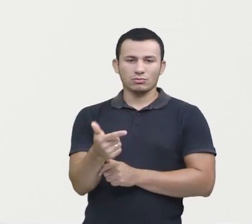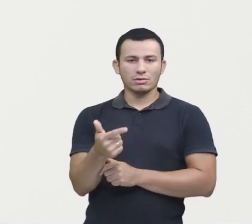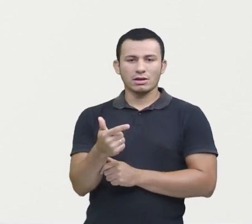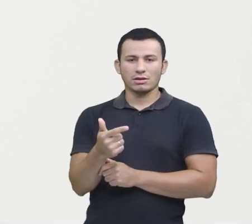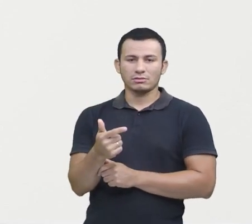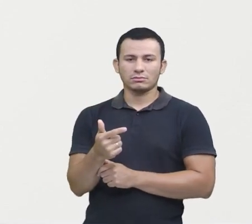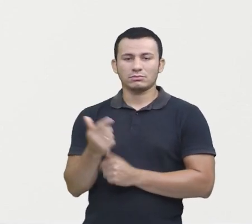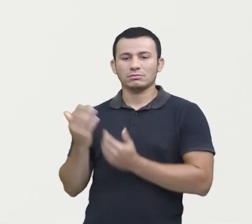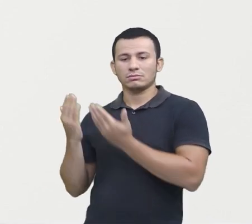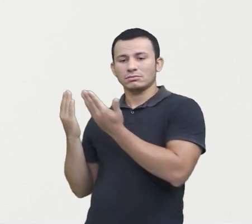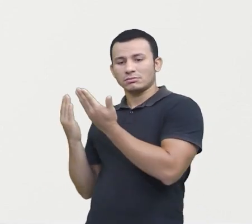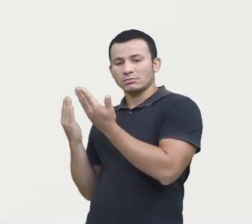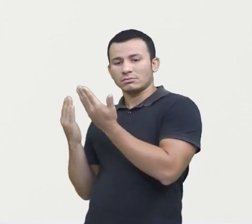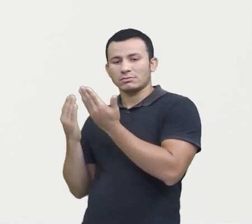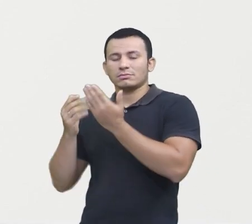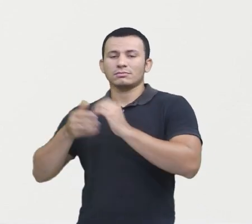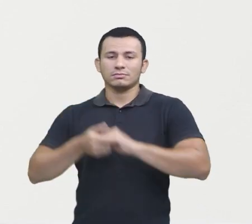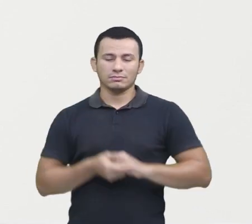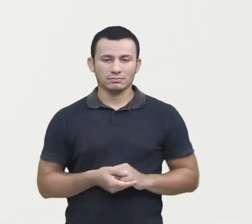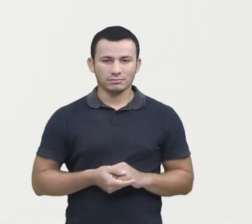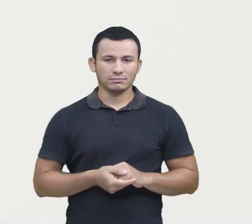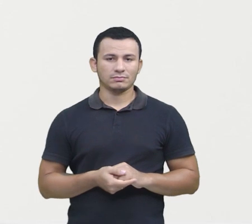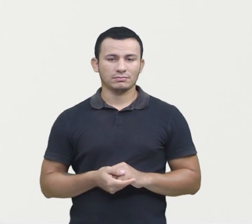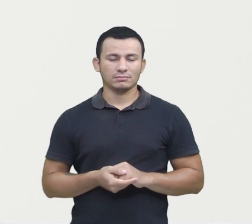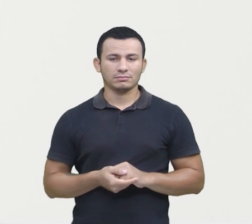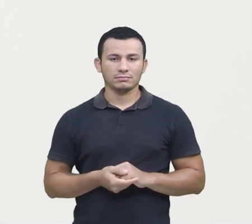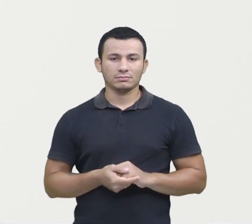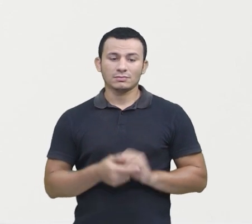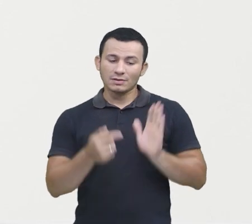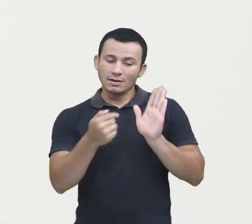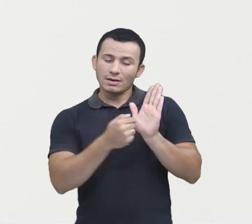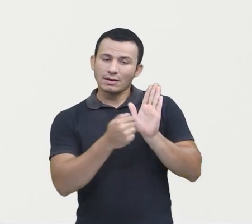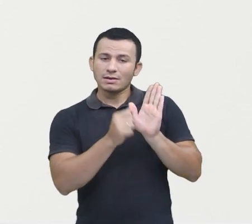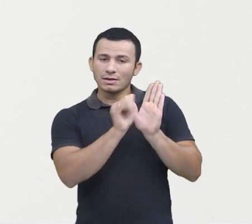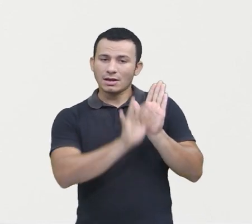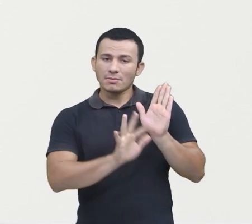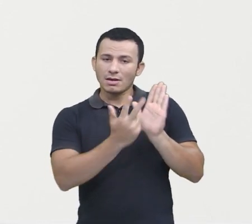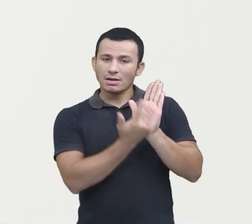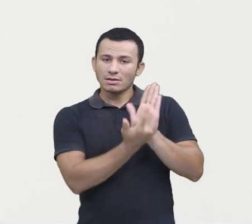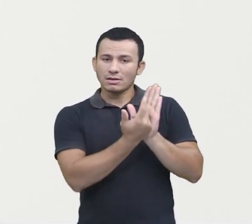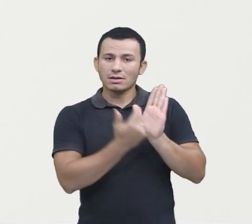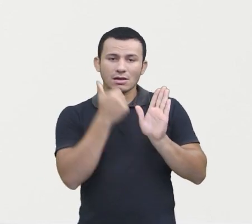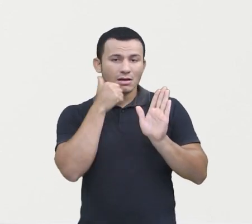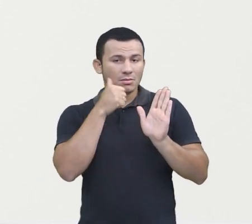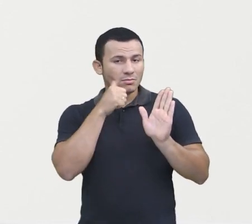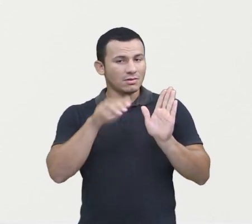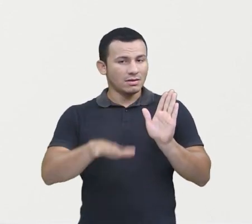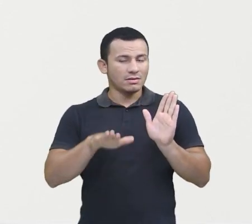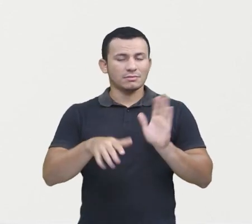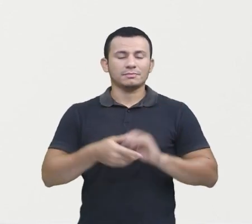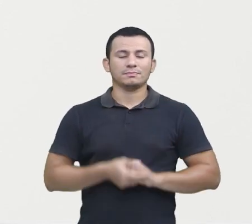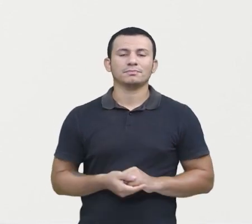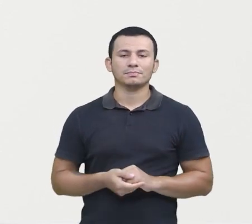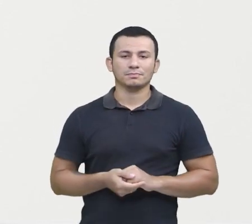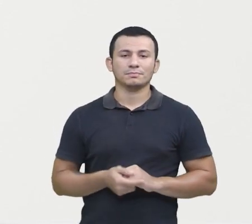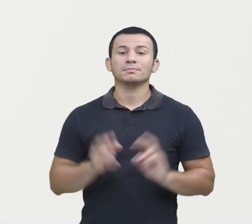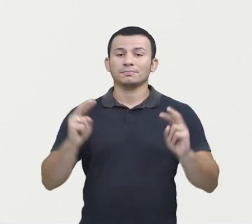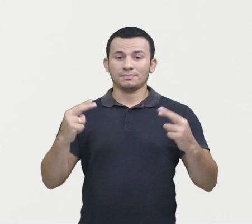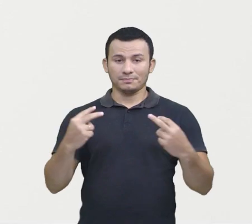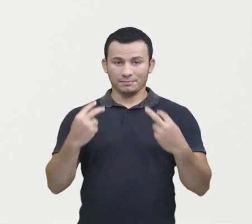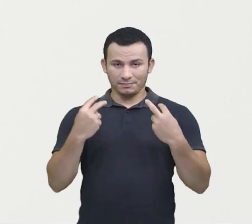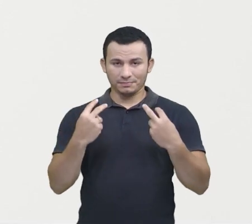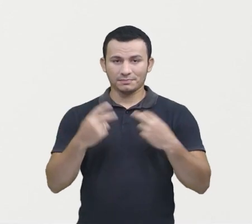nada escrito e nem falado nesta imagem aqui da menininha. Olhem aqui para mim,